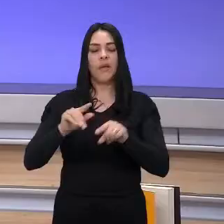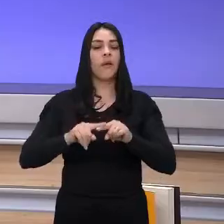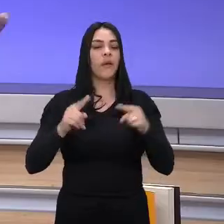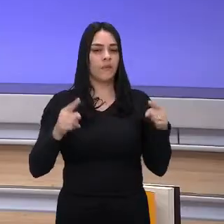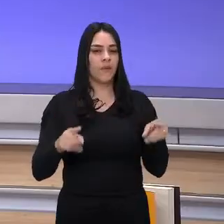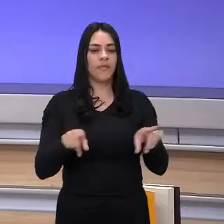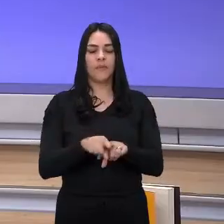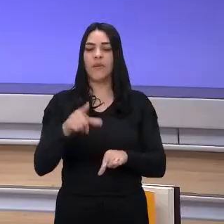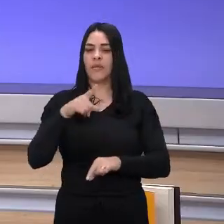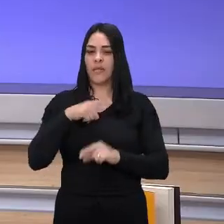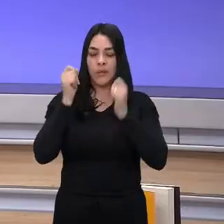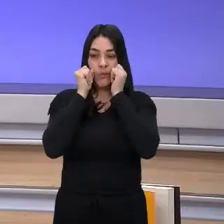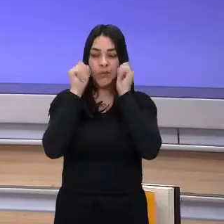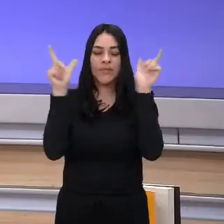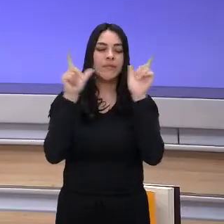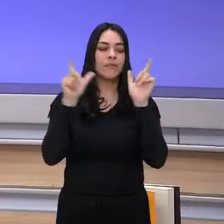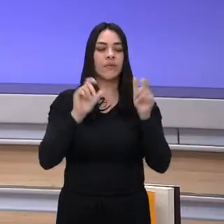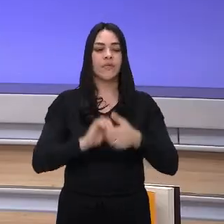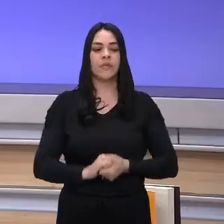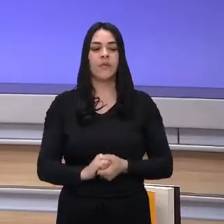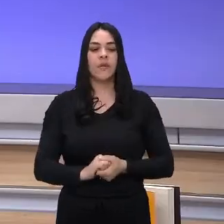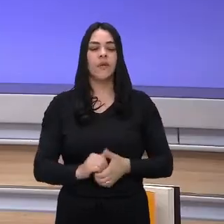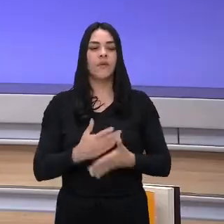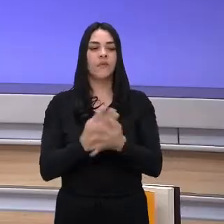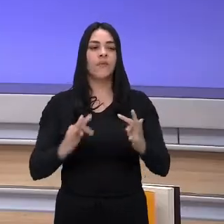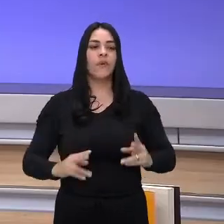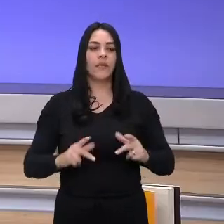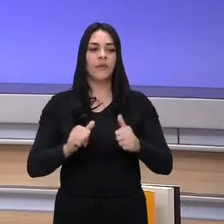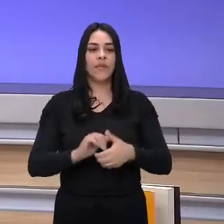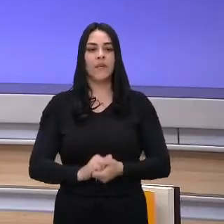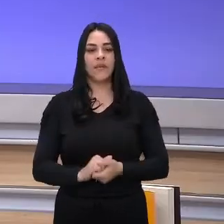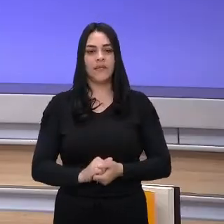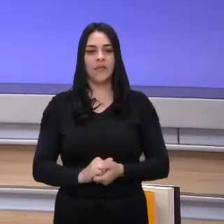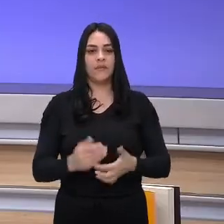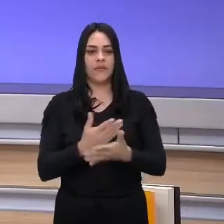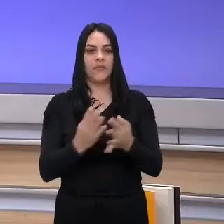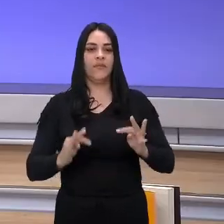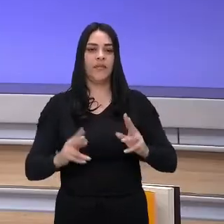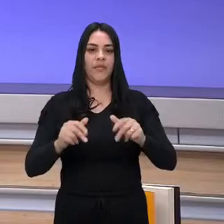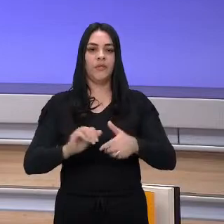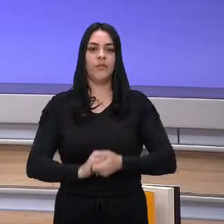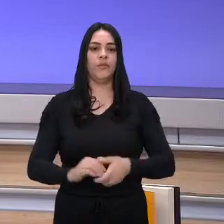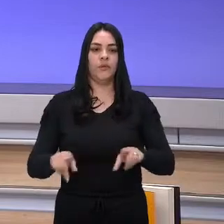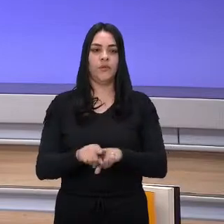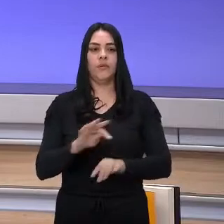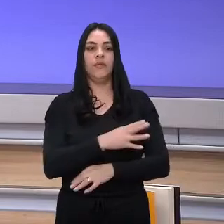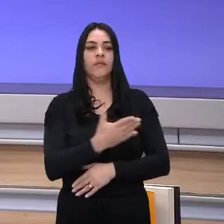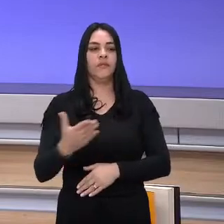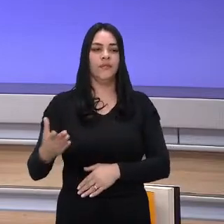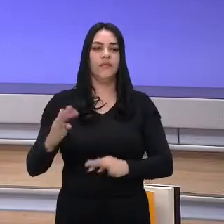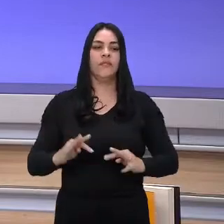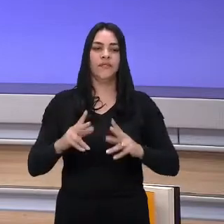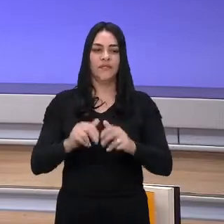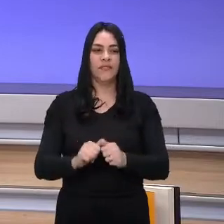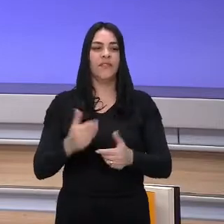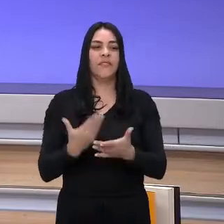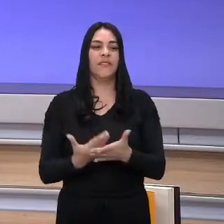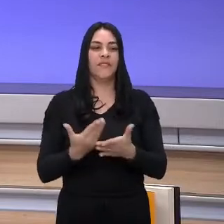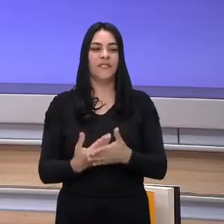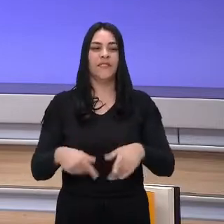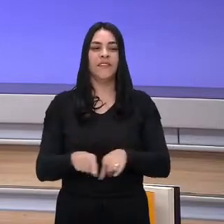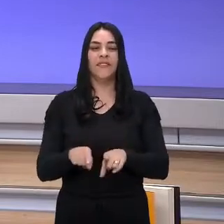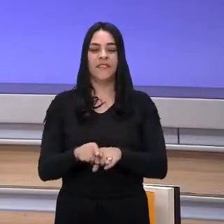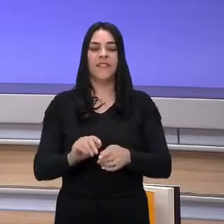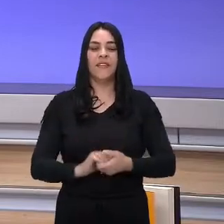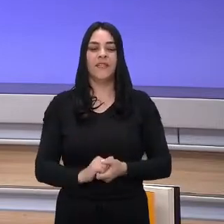que causam despertar. Né? Que tal hoje vocês motivarem, né, os alunos? Tragam